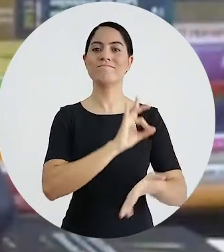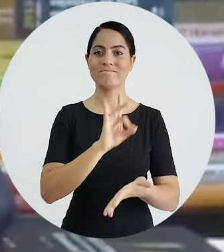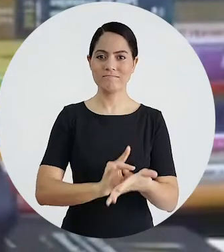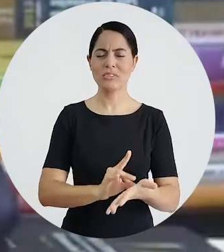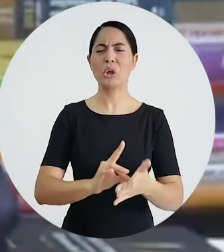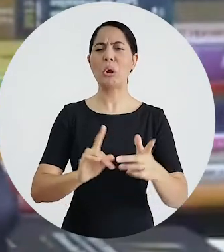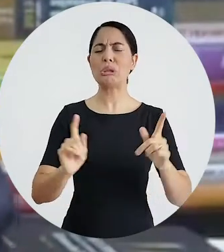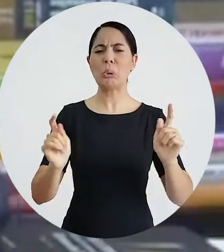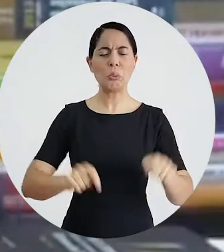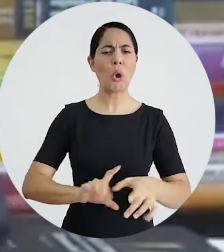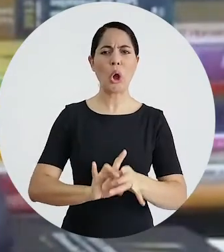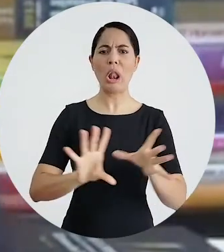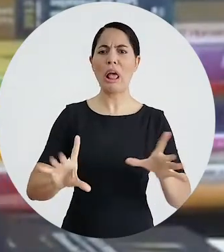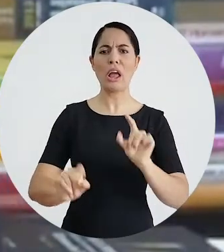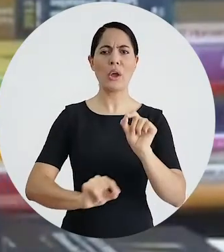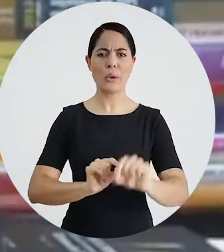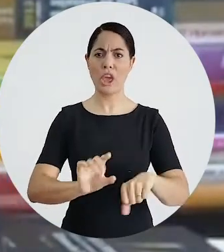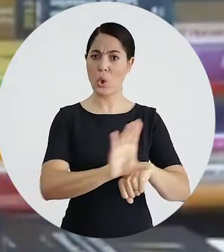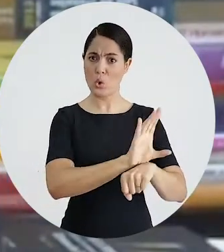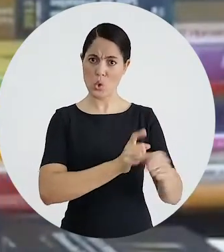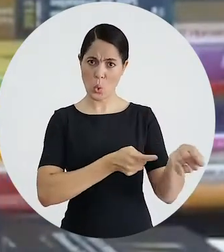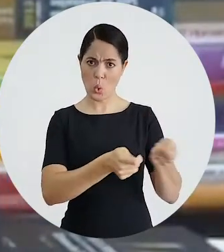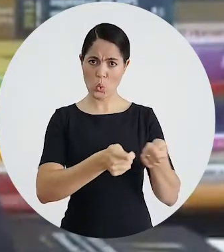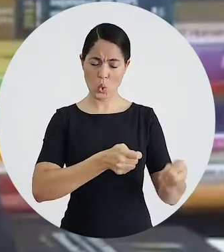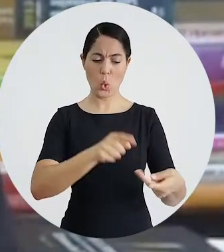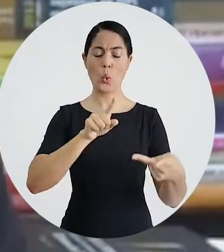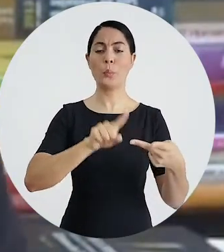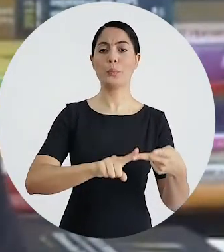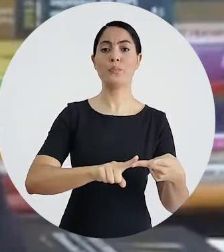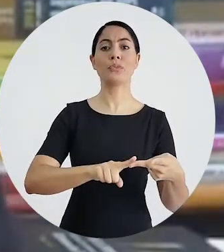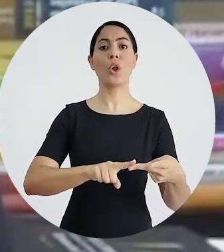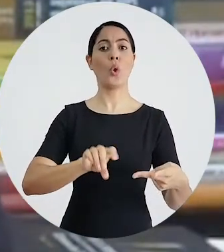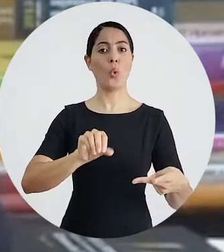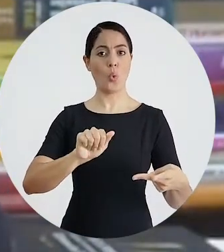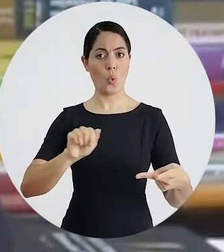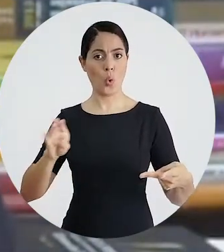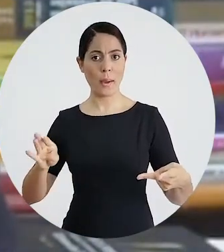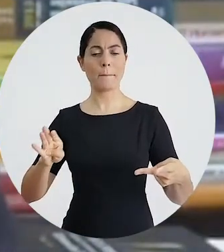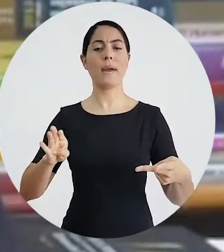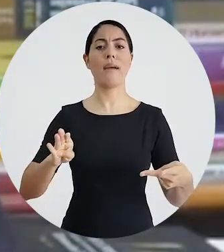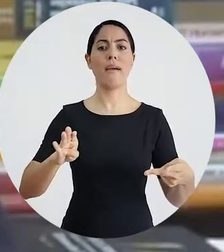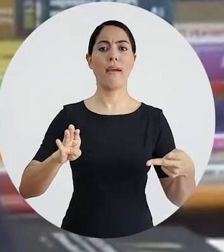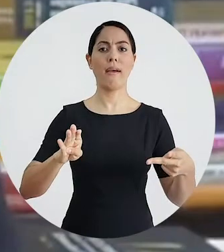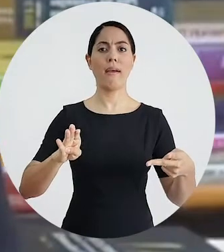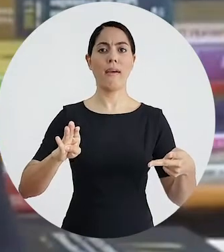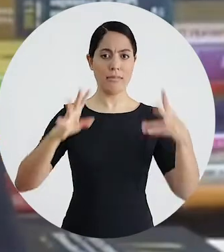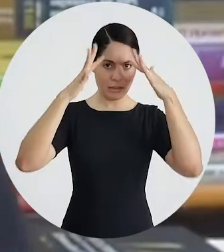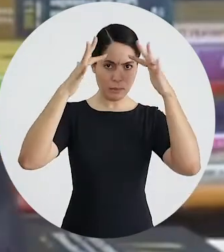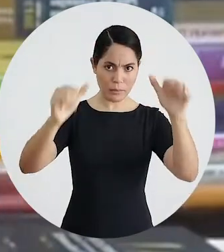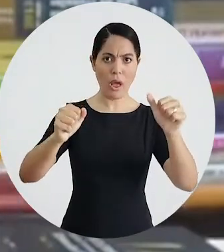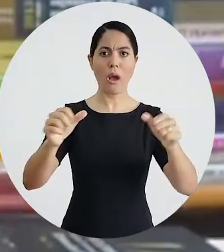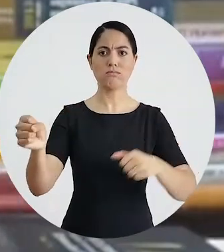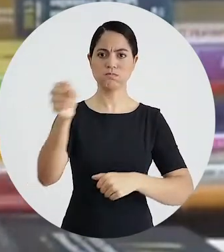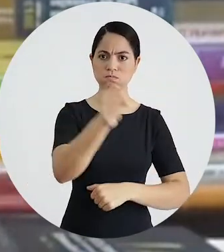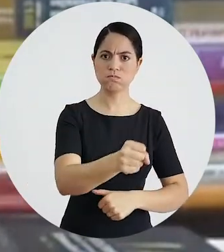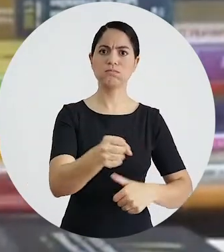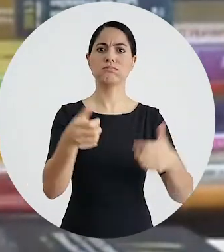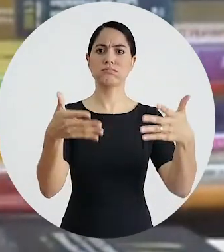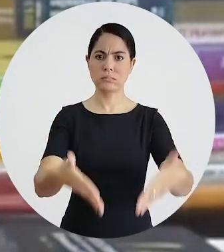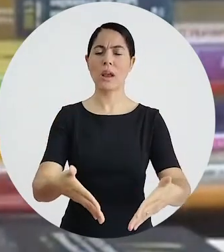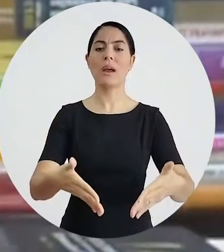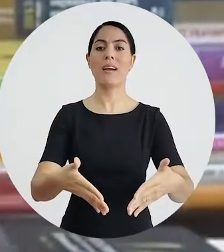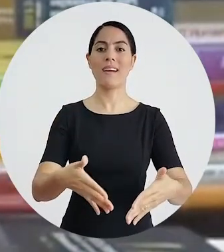para propor ações de controle de constitucionalidade, a ordem participa da composição dos tribunais, a